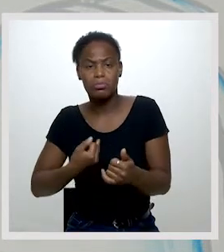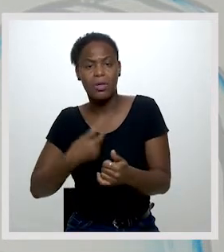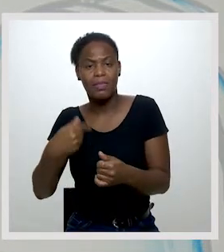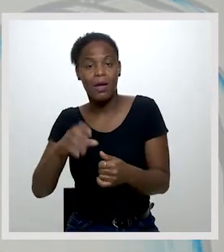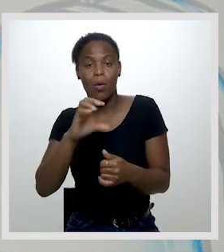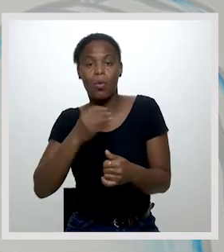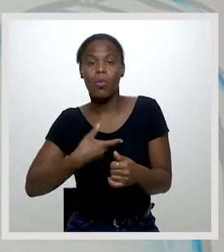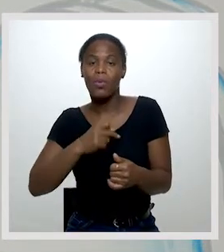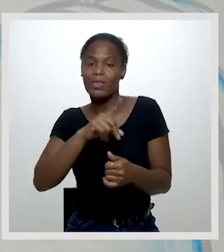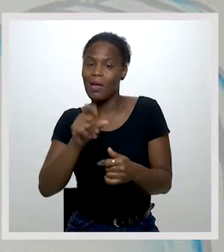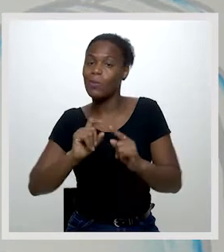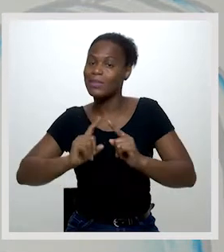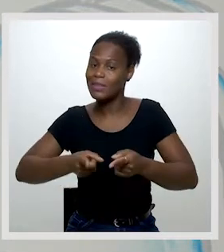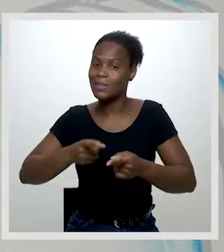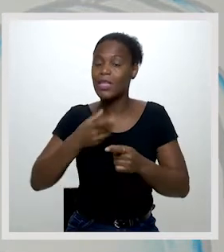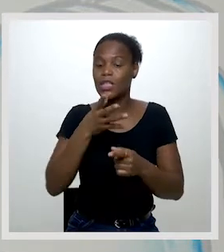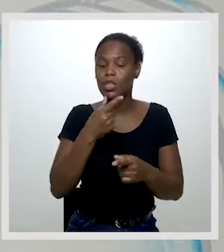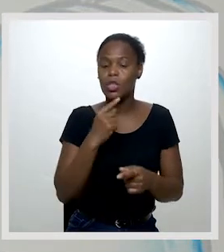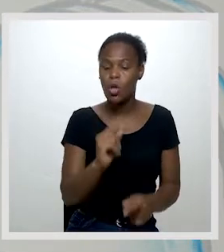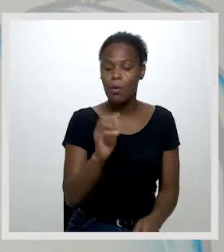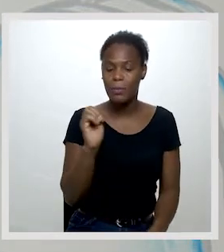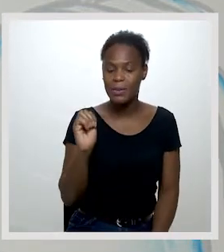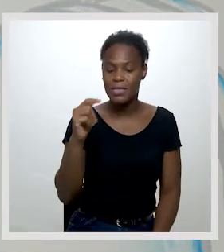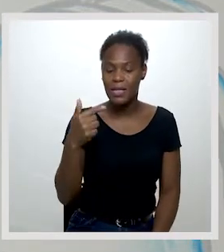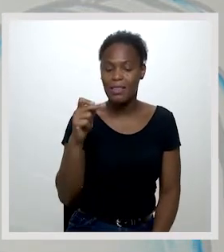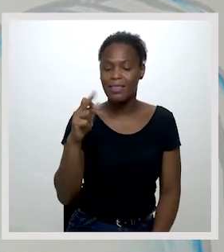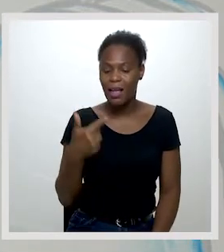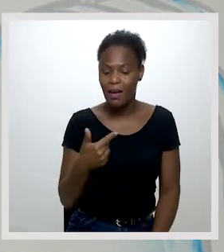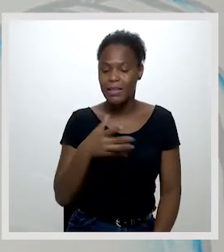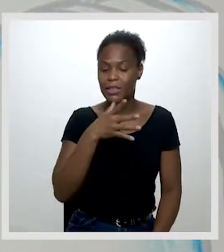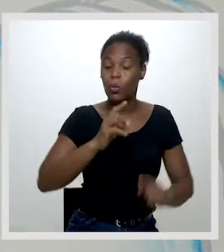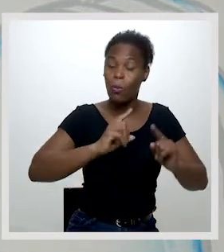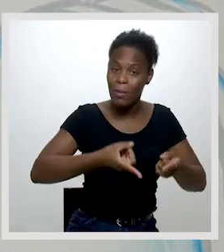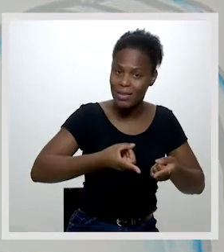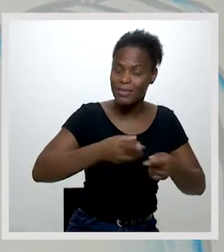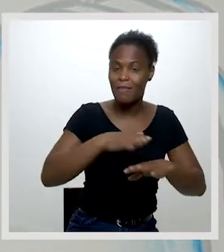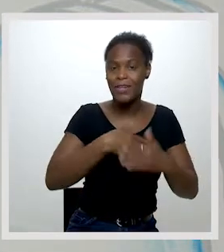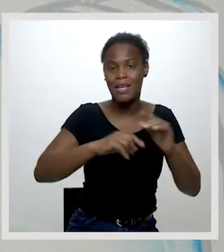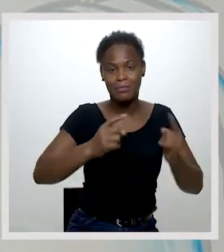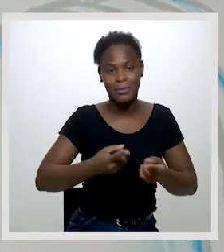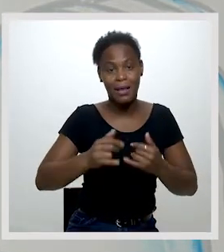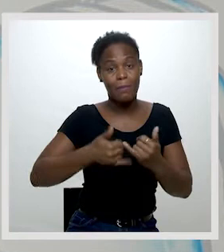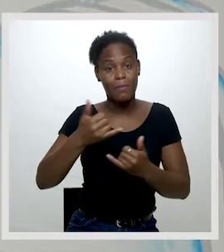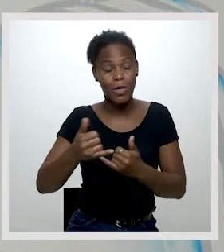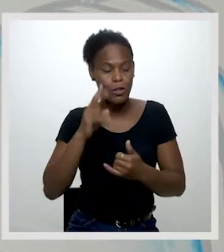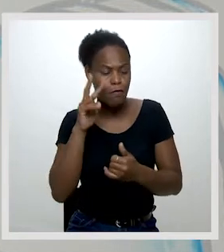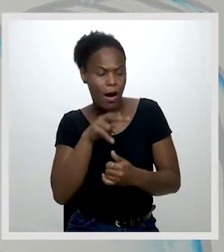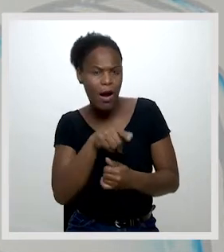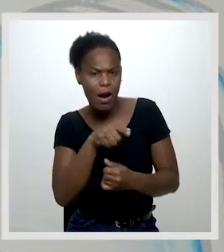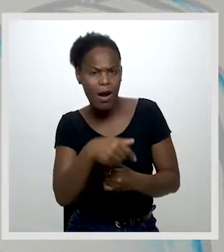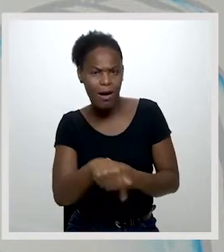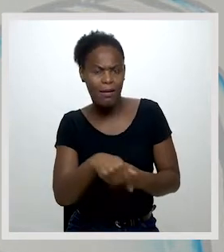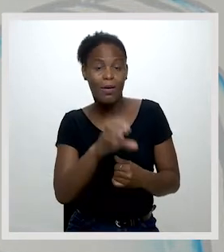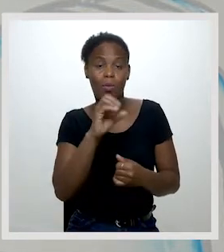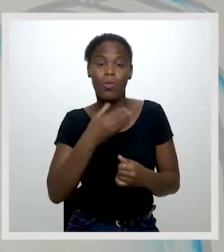é o codão START, que diz vamos começar a fazer síntese. Então, após a identificação deste codão, vamos ter